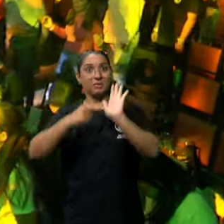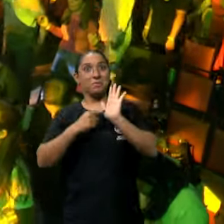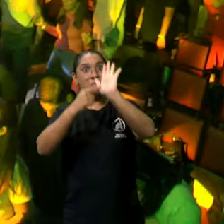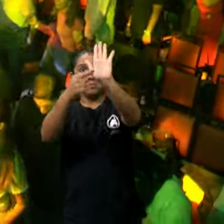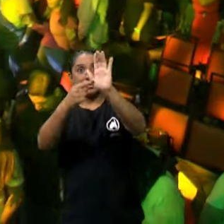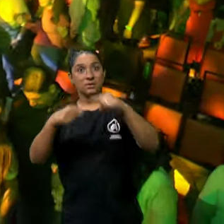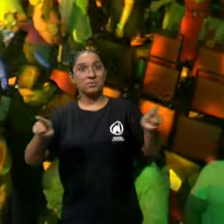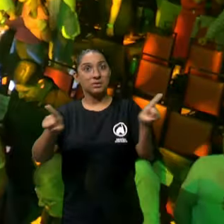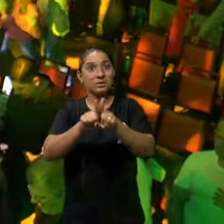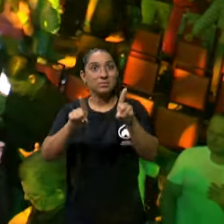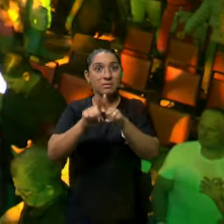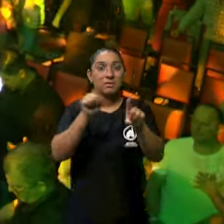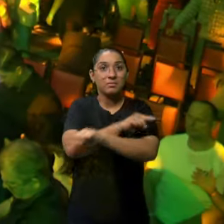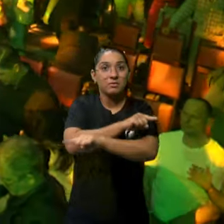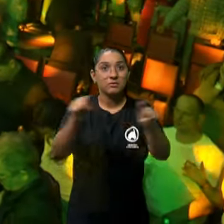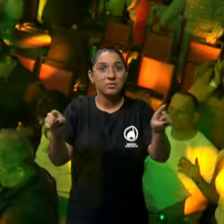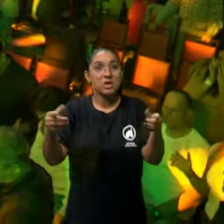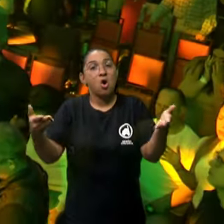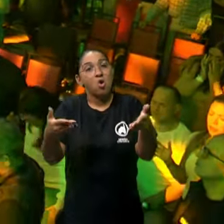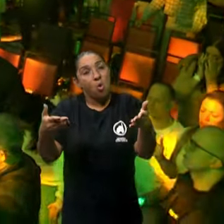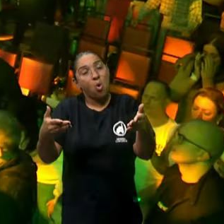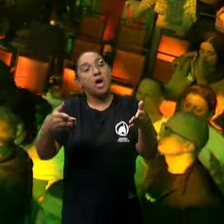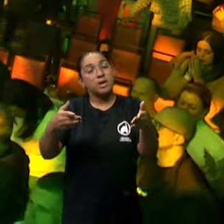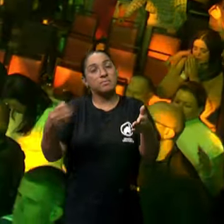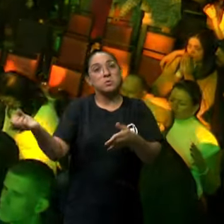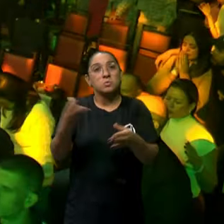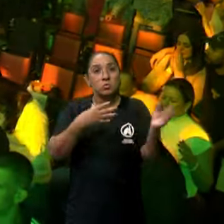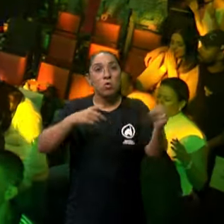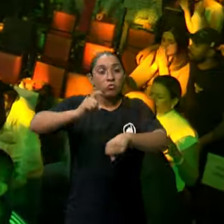para essa hora e para essa estação